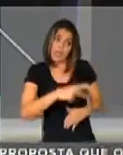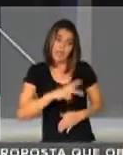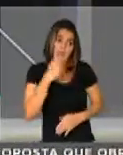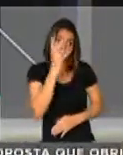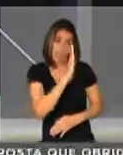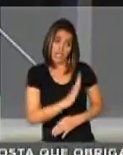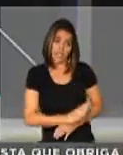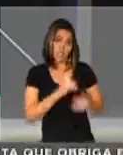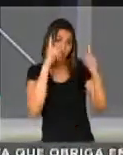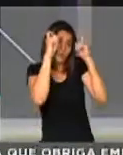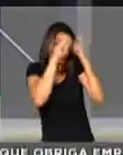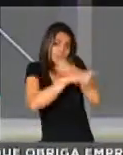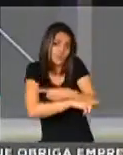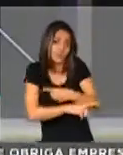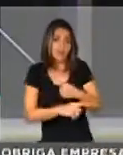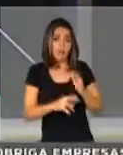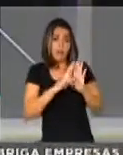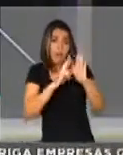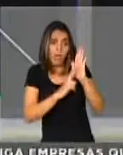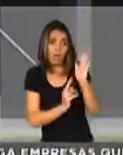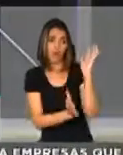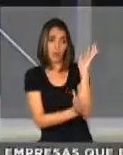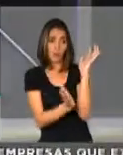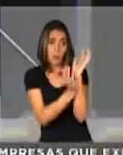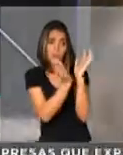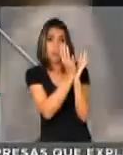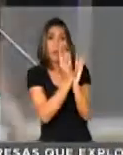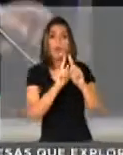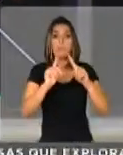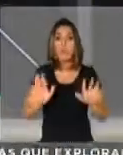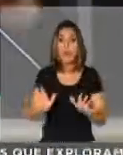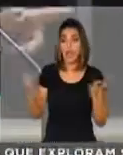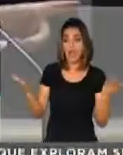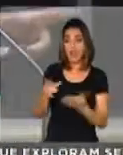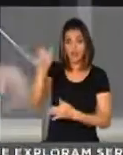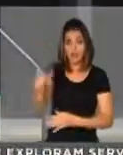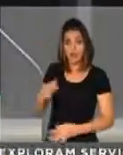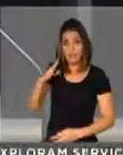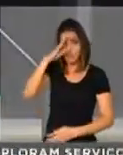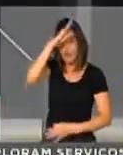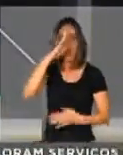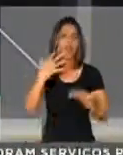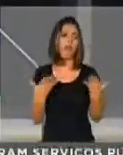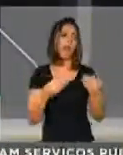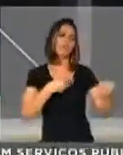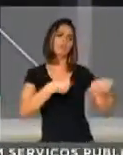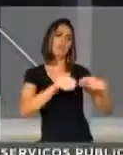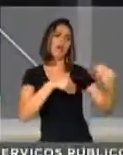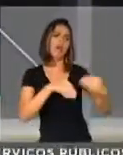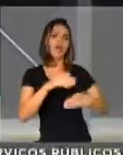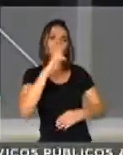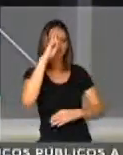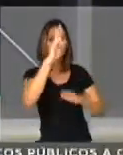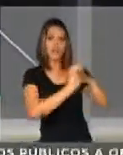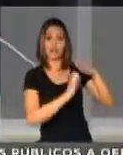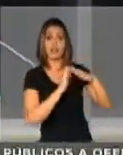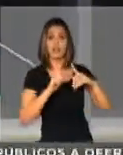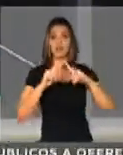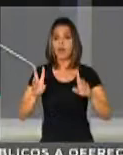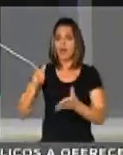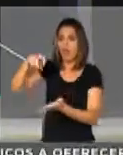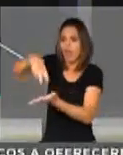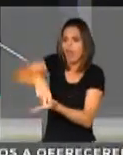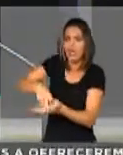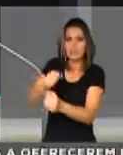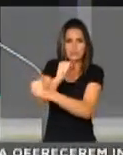ele agora facilita, sob a sua ótica, ser patrão no Brasil, escravizando